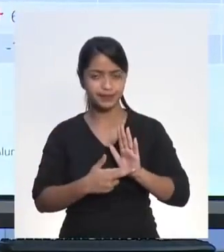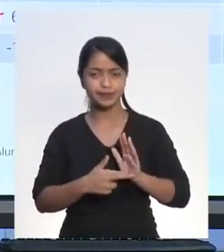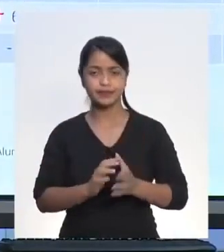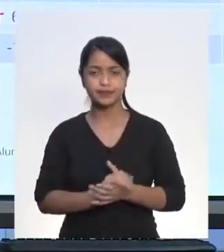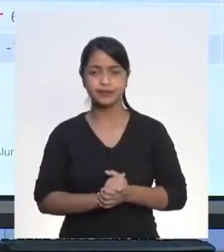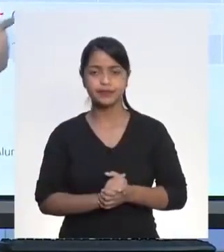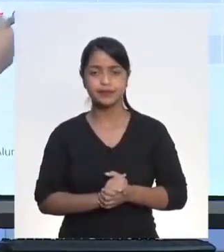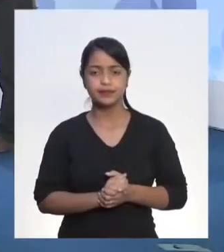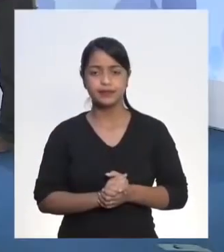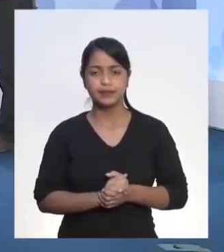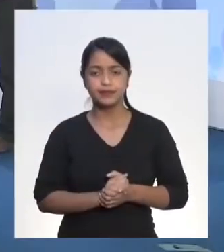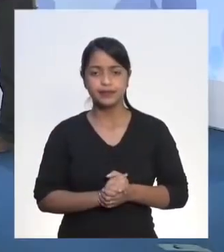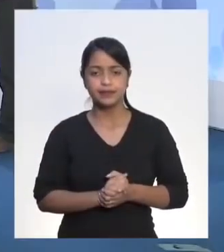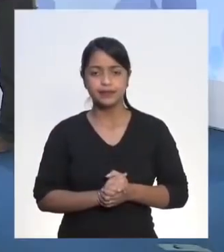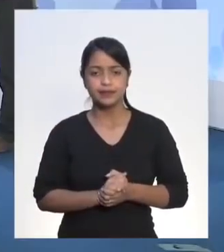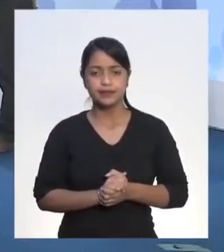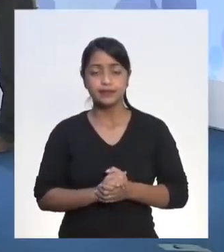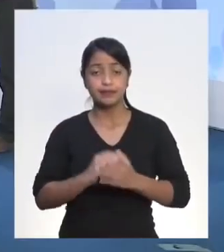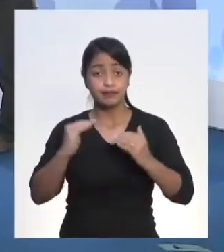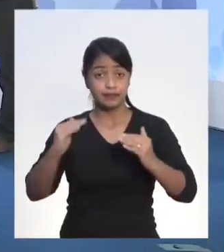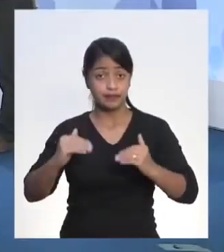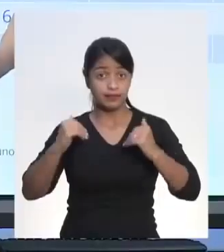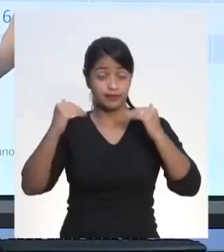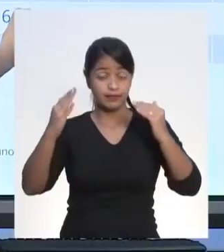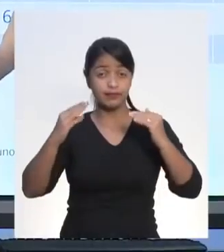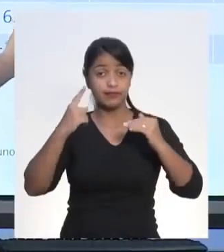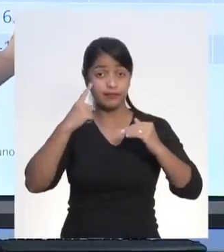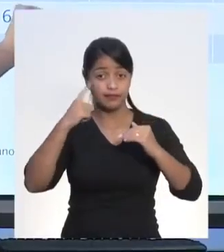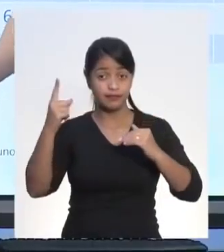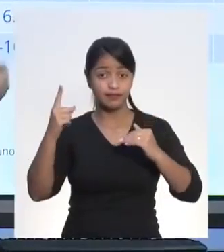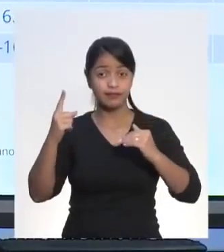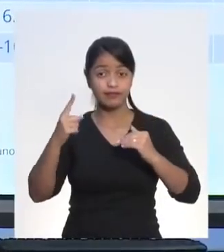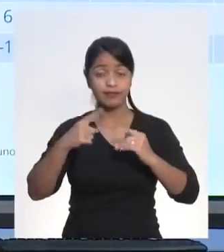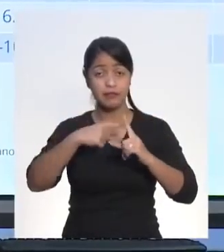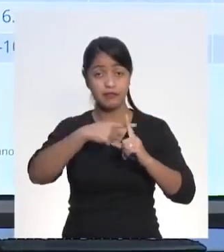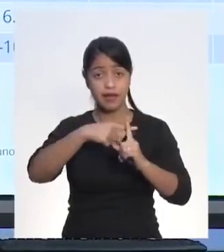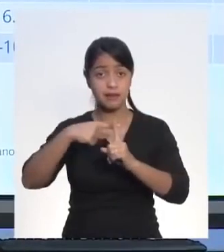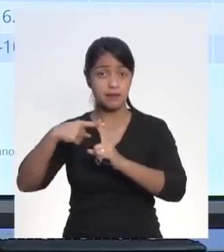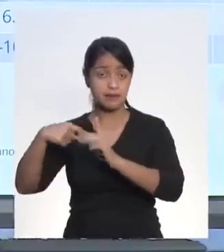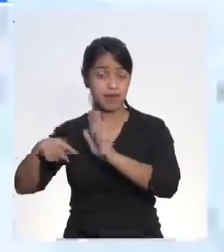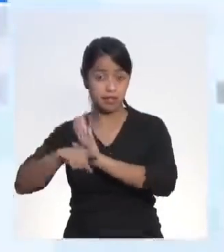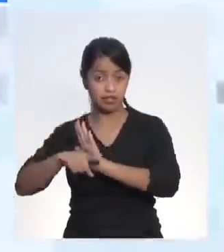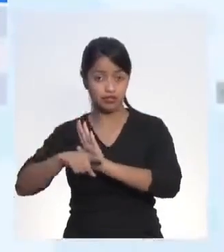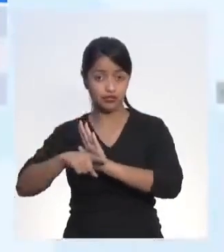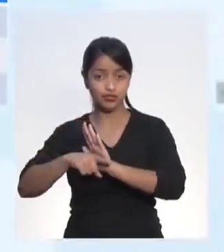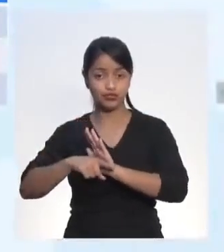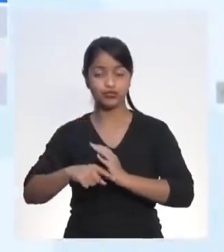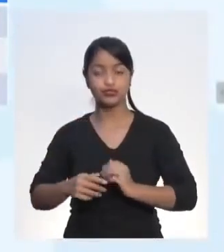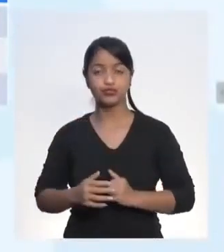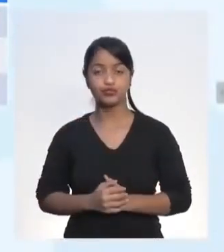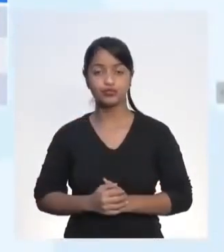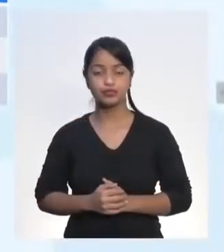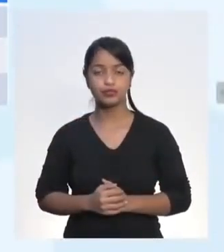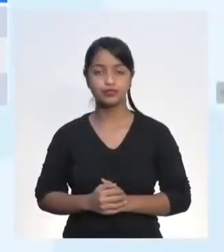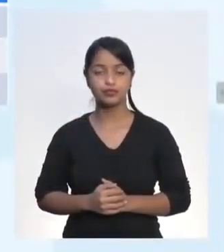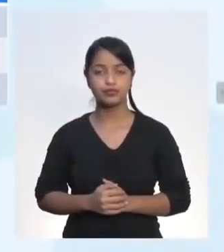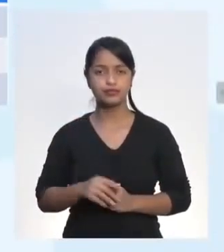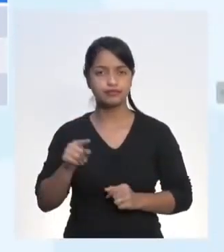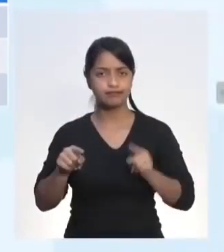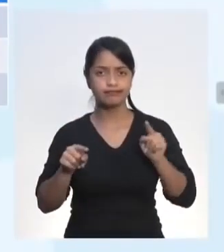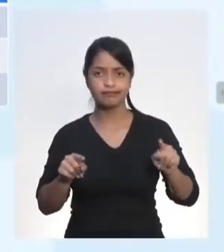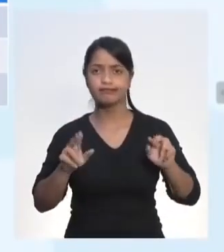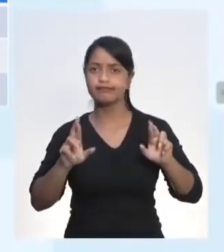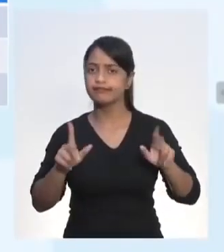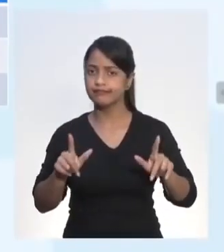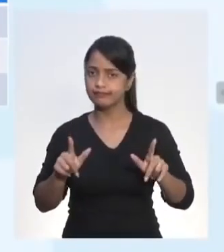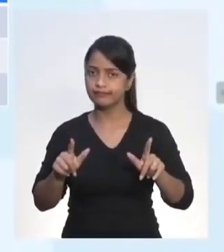de cima, sinais, no caso aqui, ó, positivo e negativo. Sinais aí